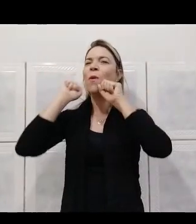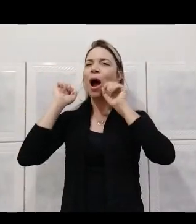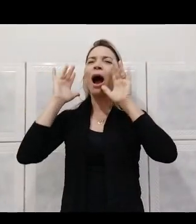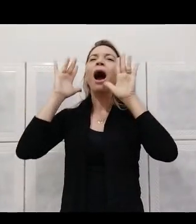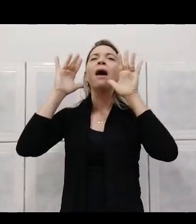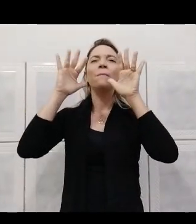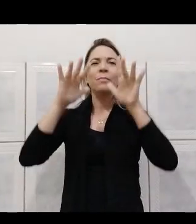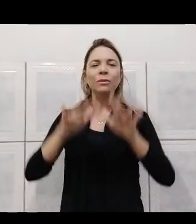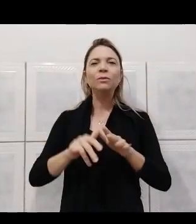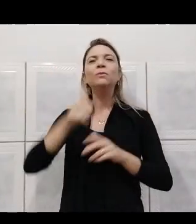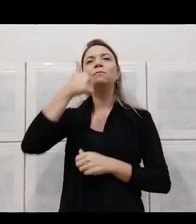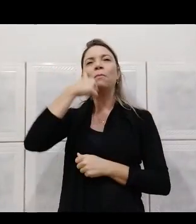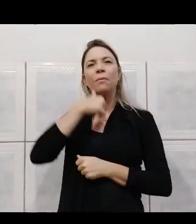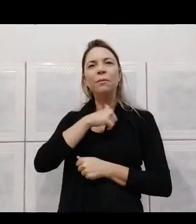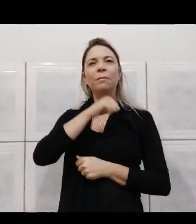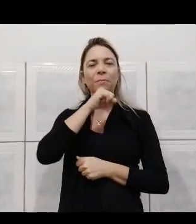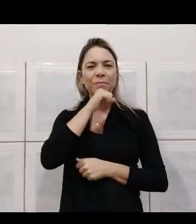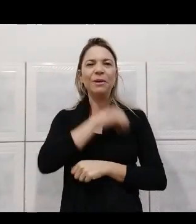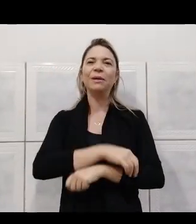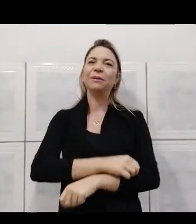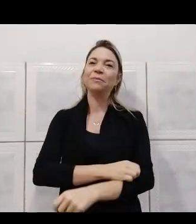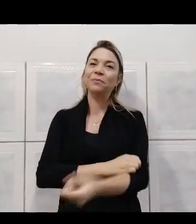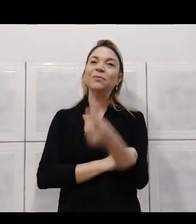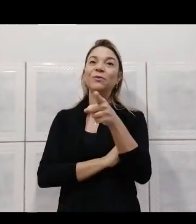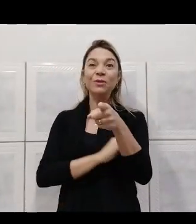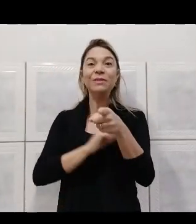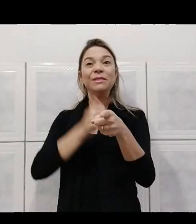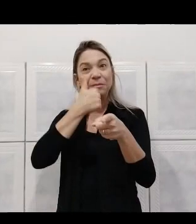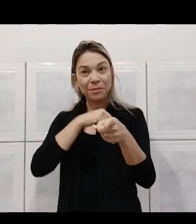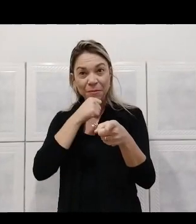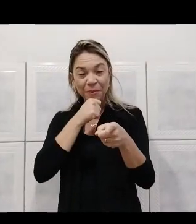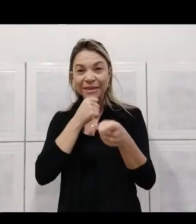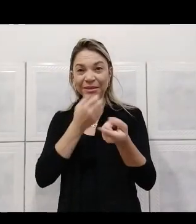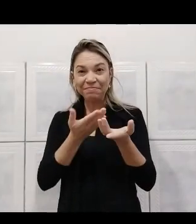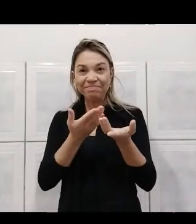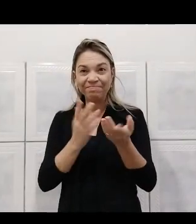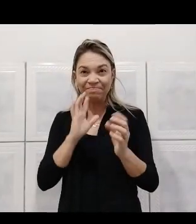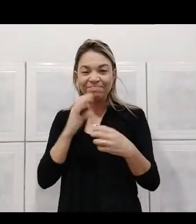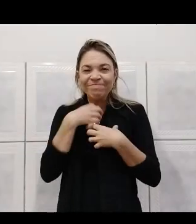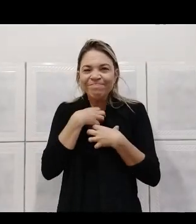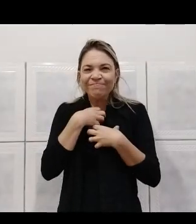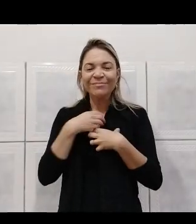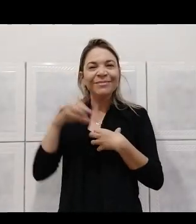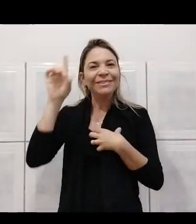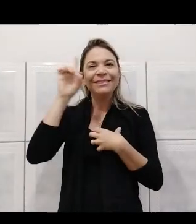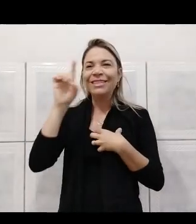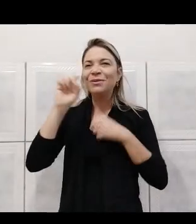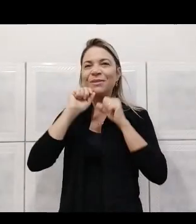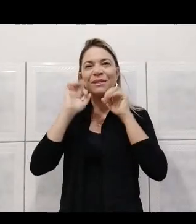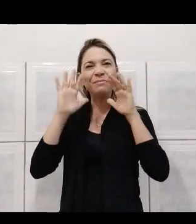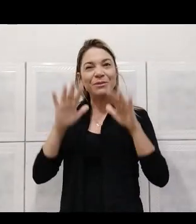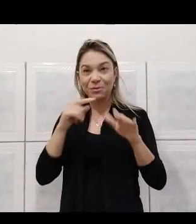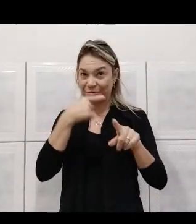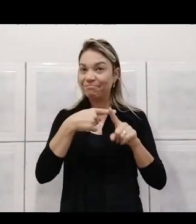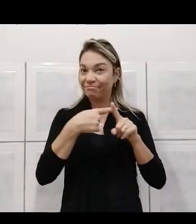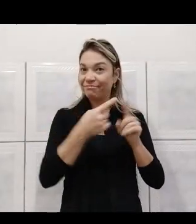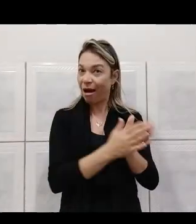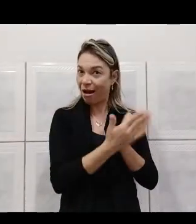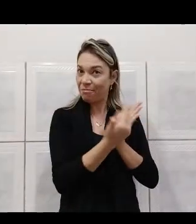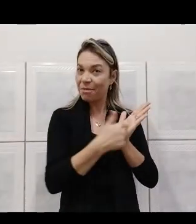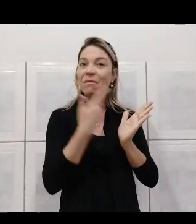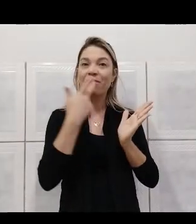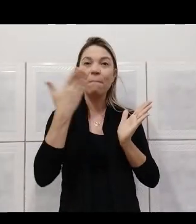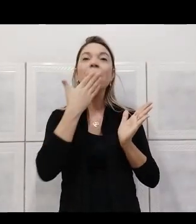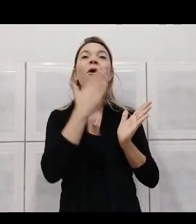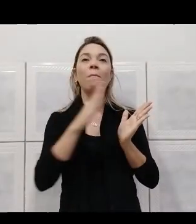mãe. Como você, mãe, tem sido abençoada pelo Senhor, segundo o que nos diz a palavra de